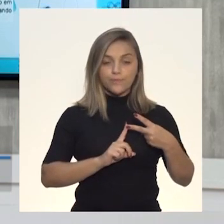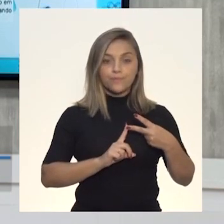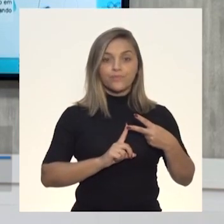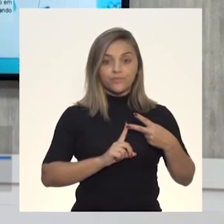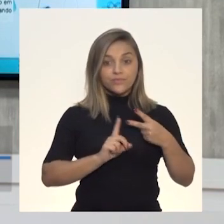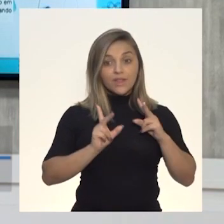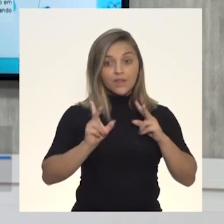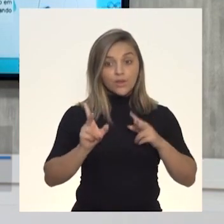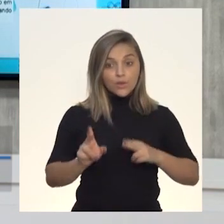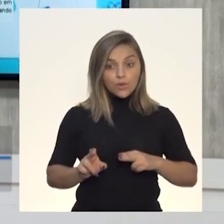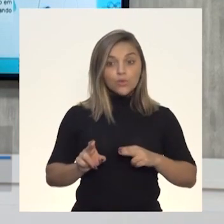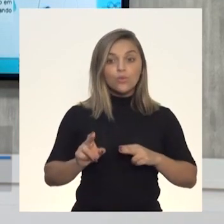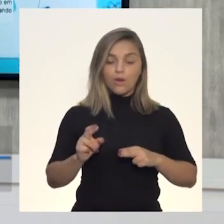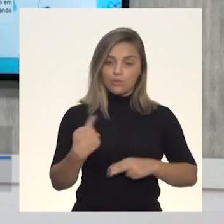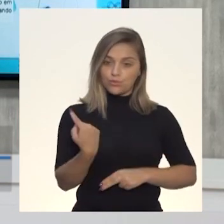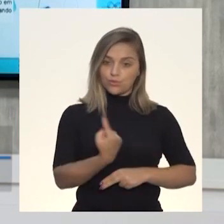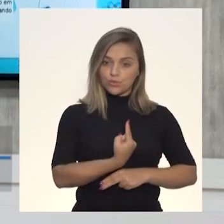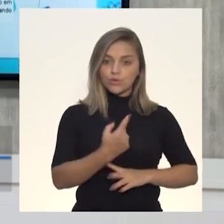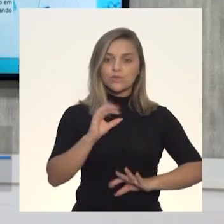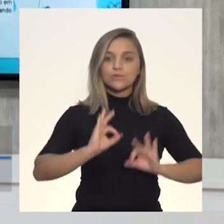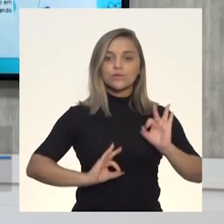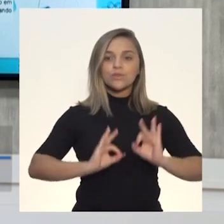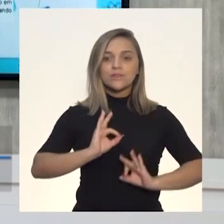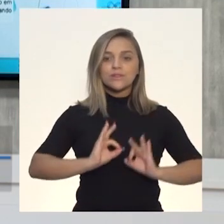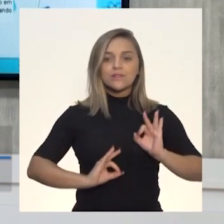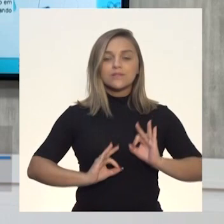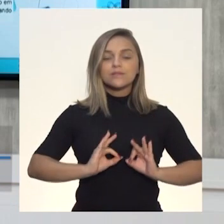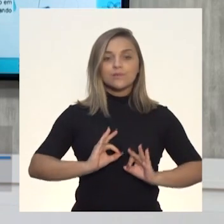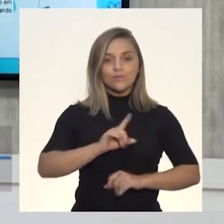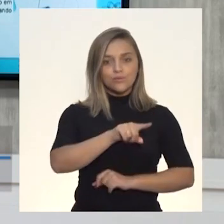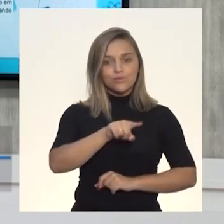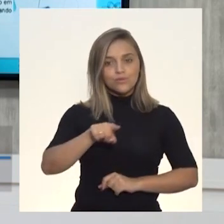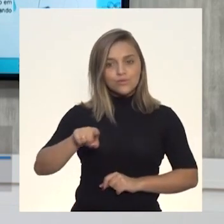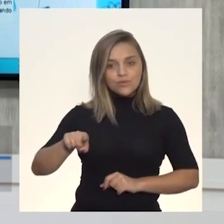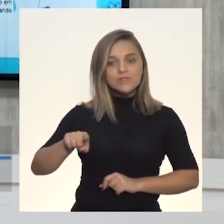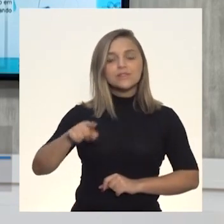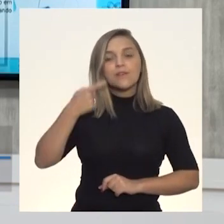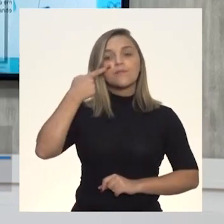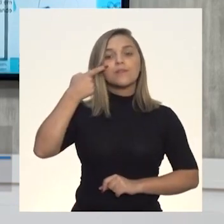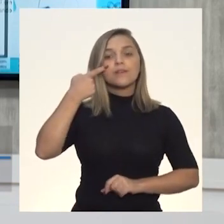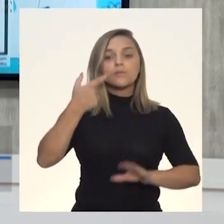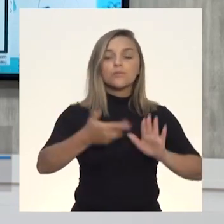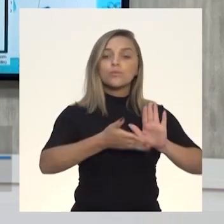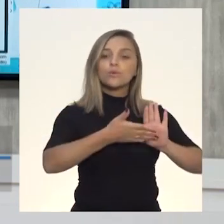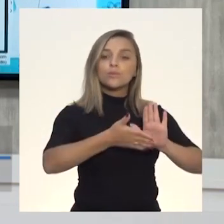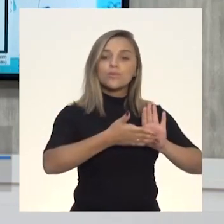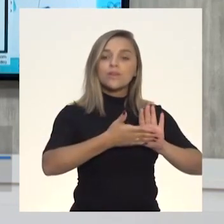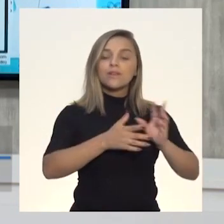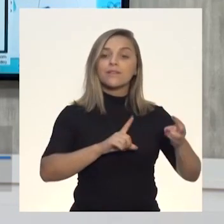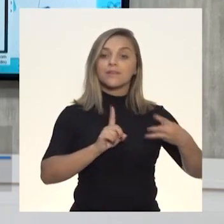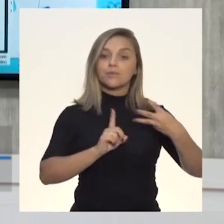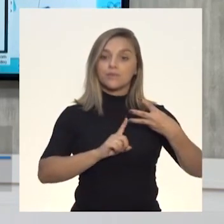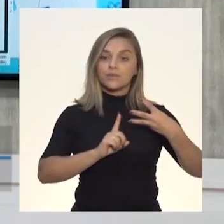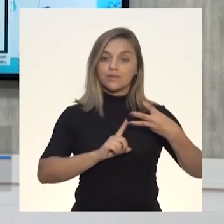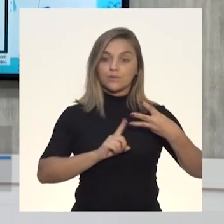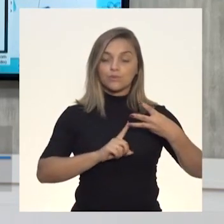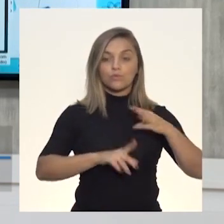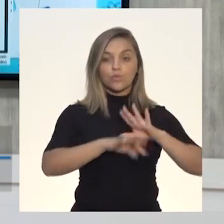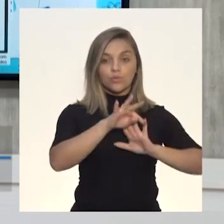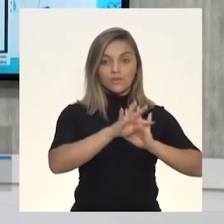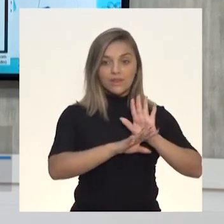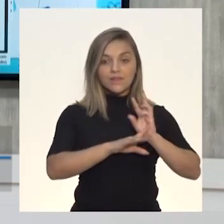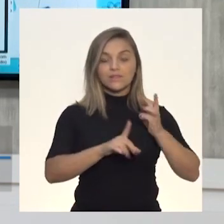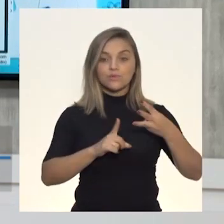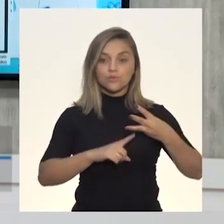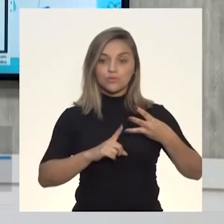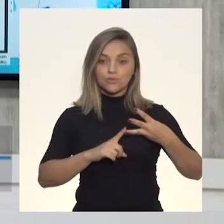Exatamente como a gente, organizado como você vê lá na proposta. Depois vem um texto 3, e vem um